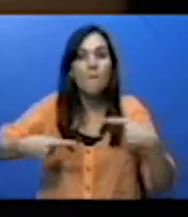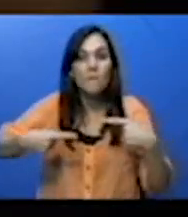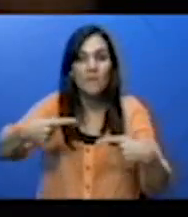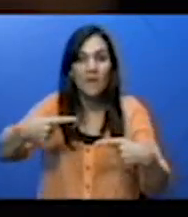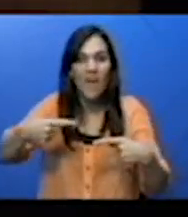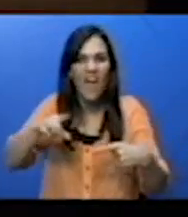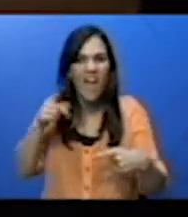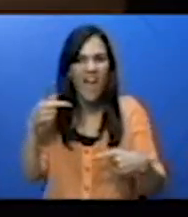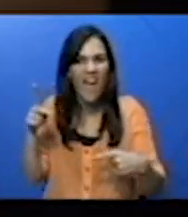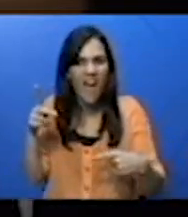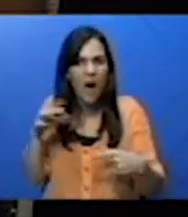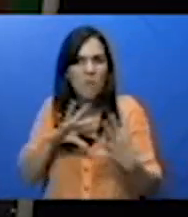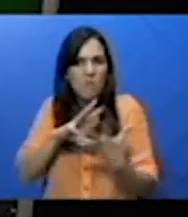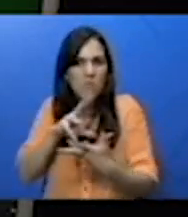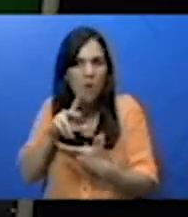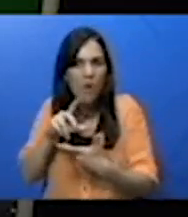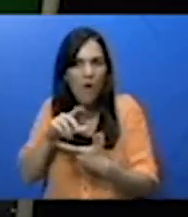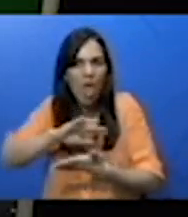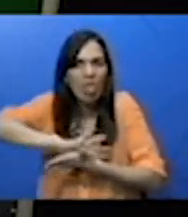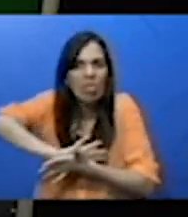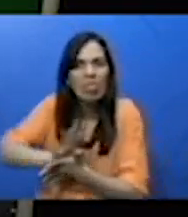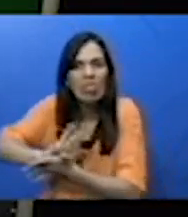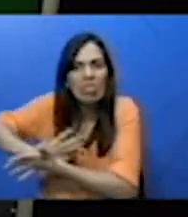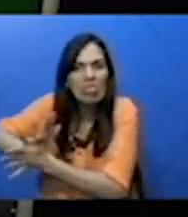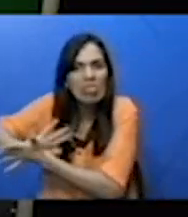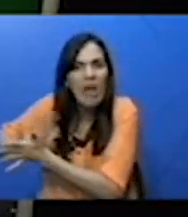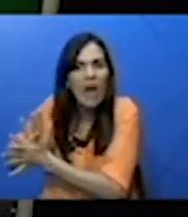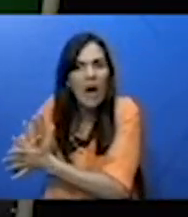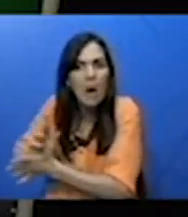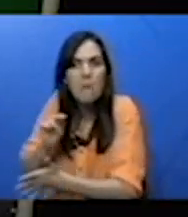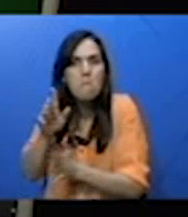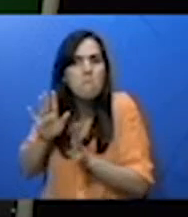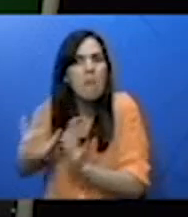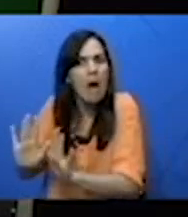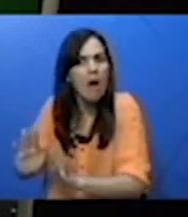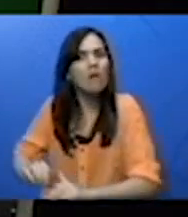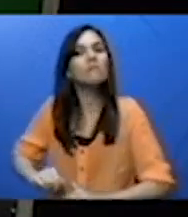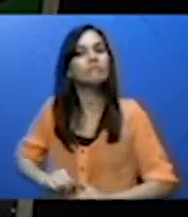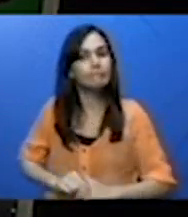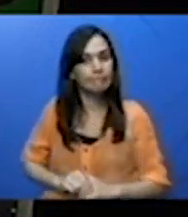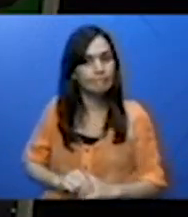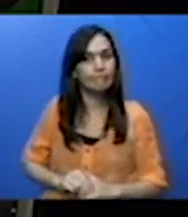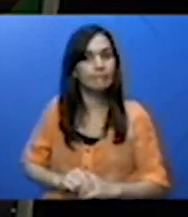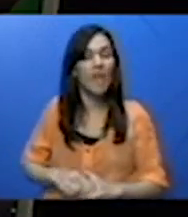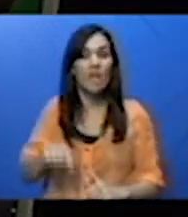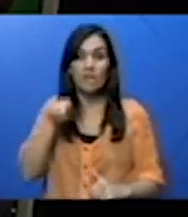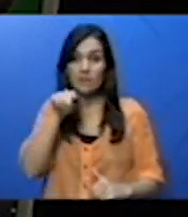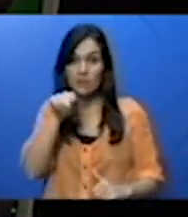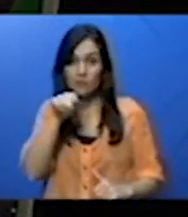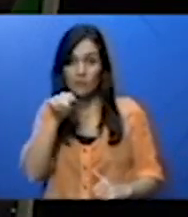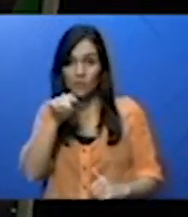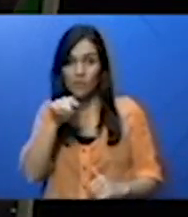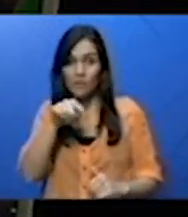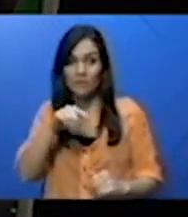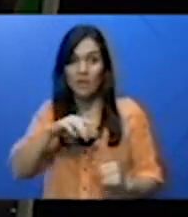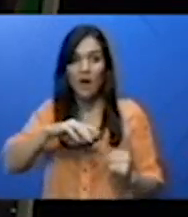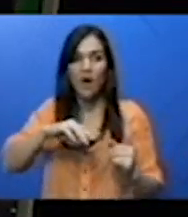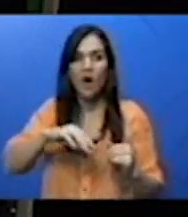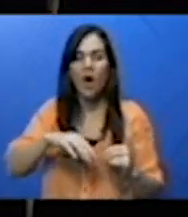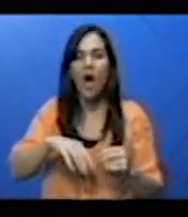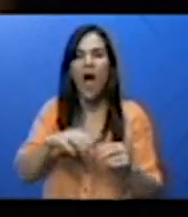tenta estragar, faz de tudo para impedir. Se for jogar polo